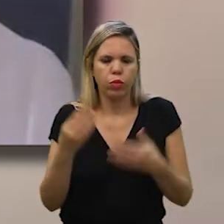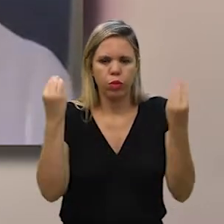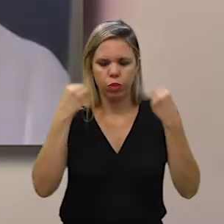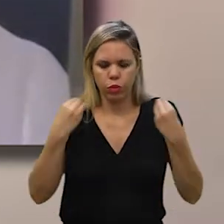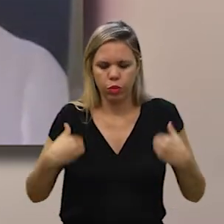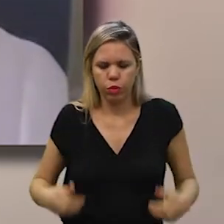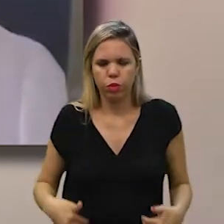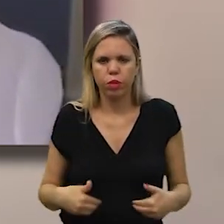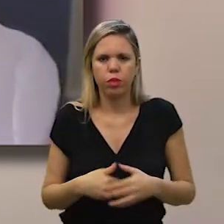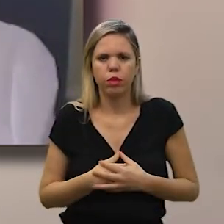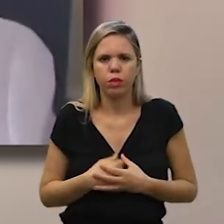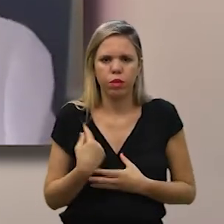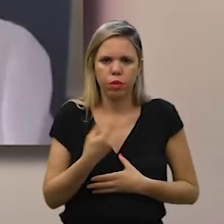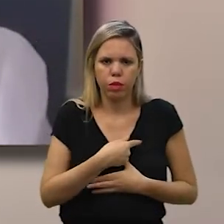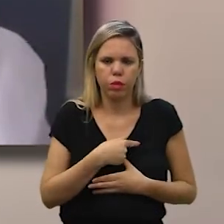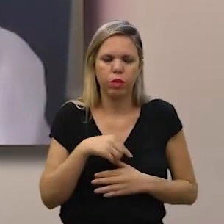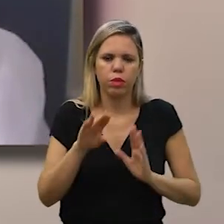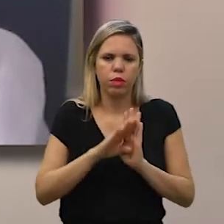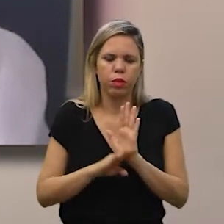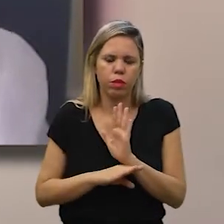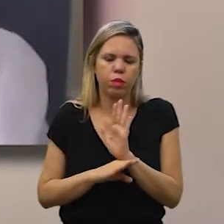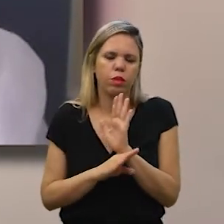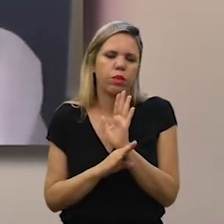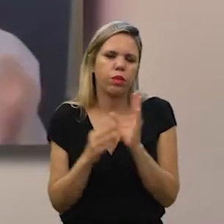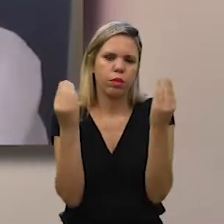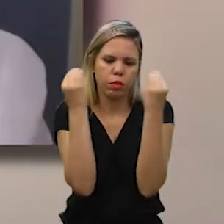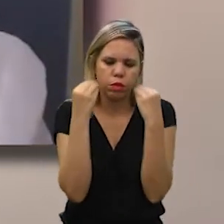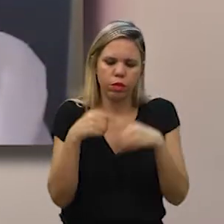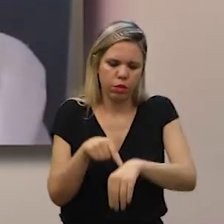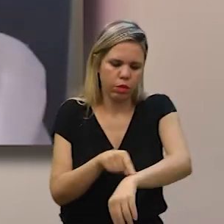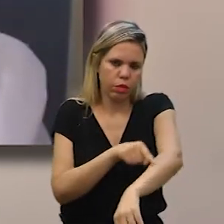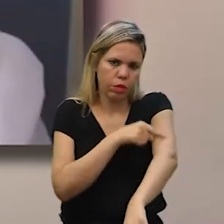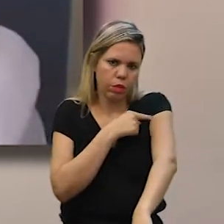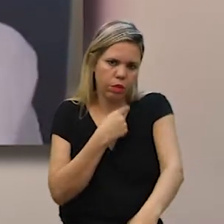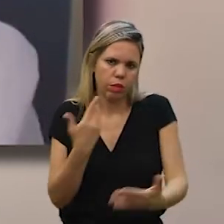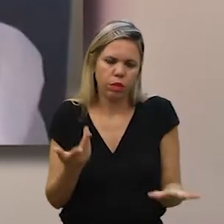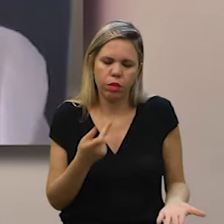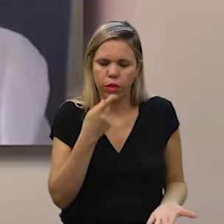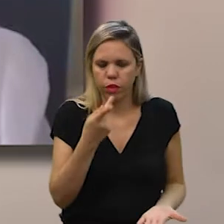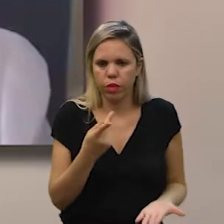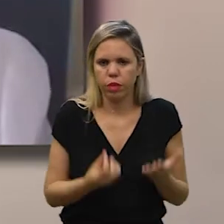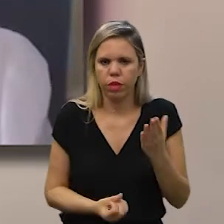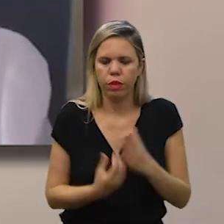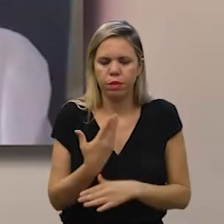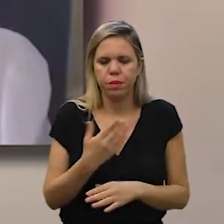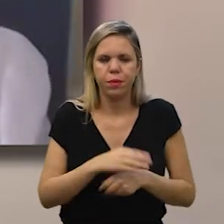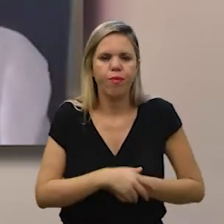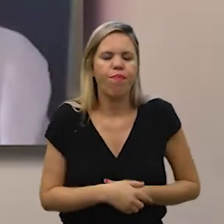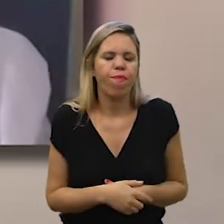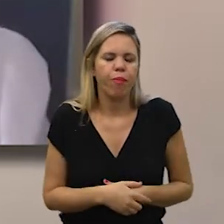da pele, né? O nosso programa é sobre pele. Então, o que acontece?